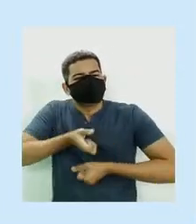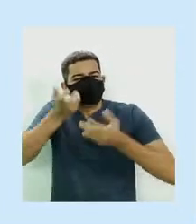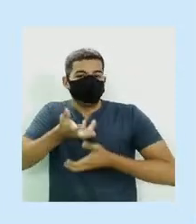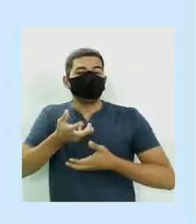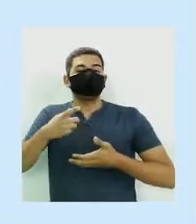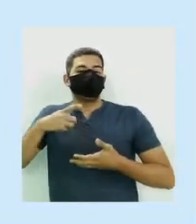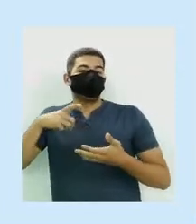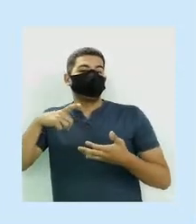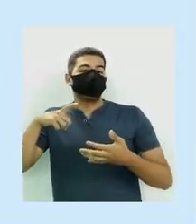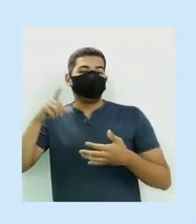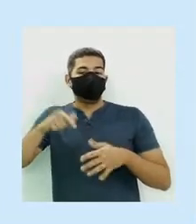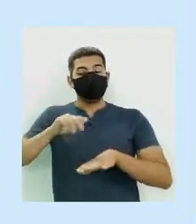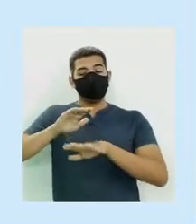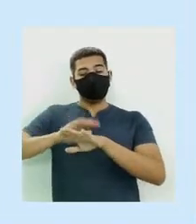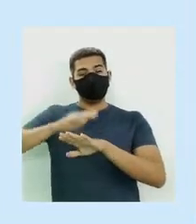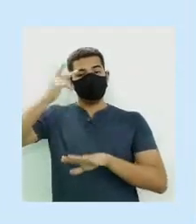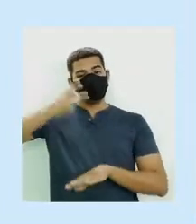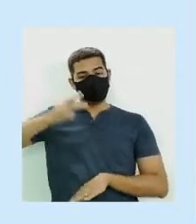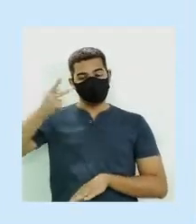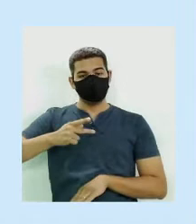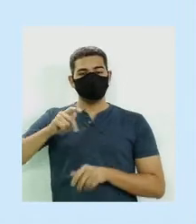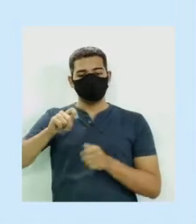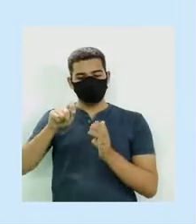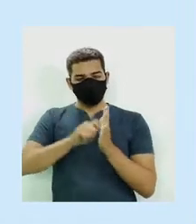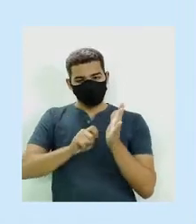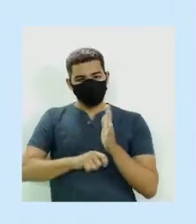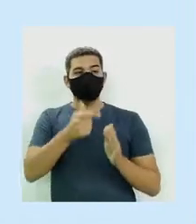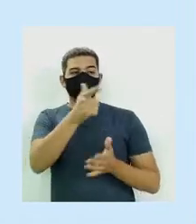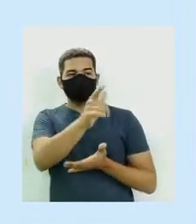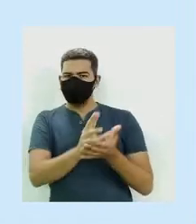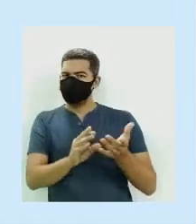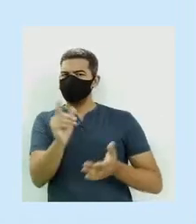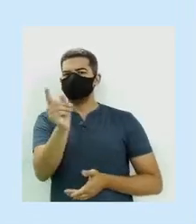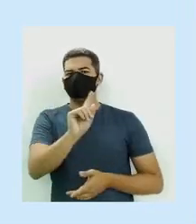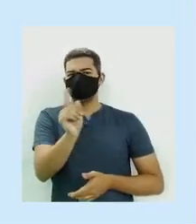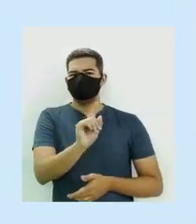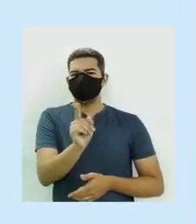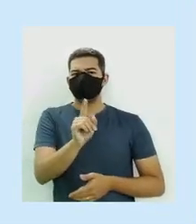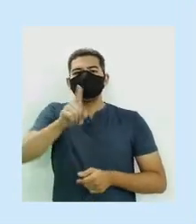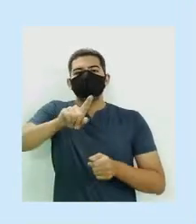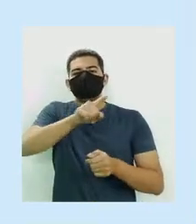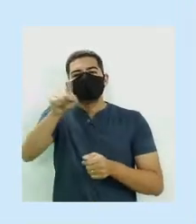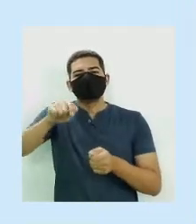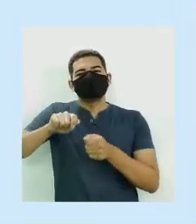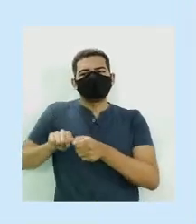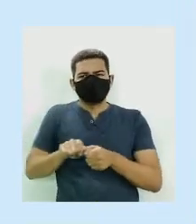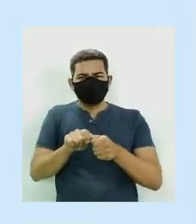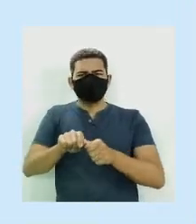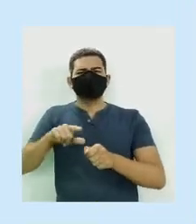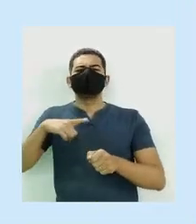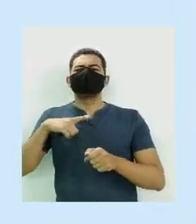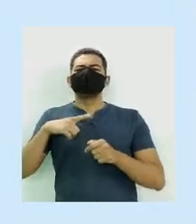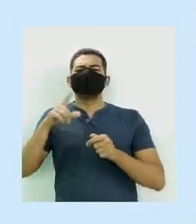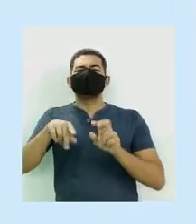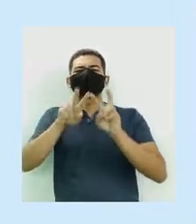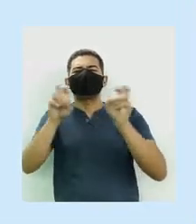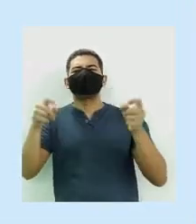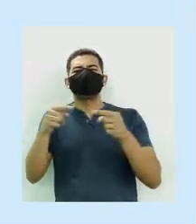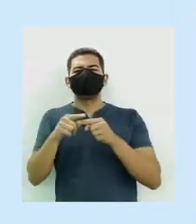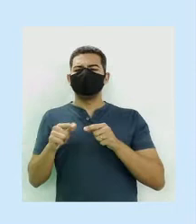feita de maneira autoral, construída por vocês, ela tem esse intuito de resistência,